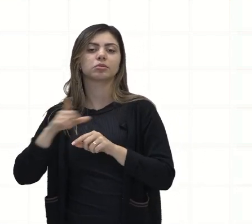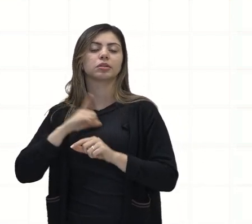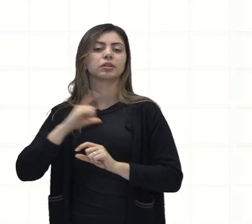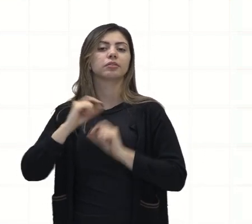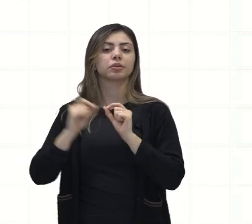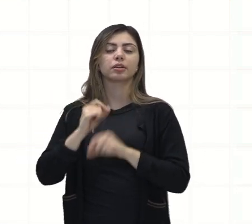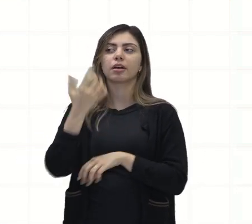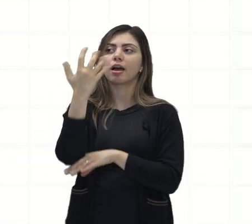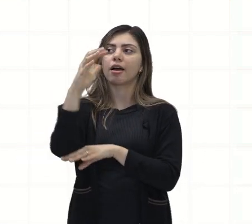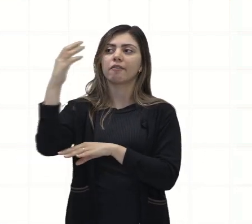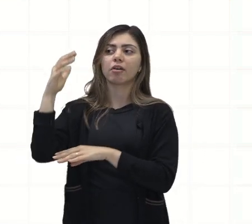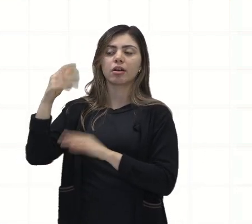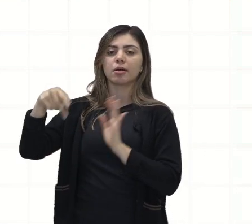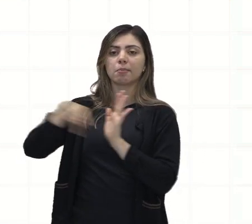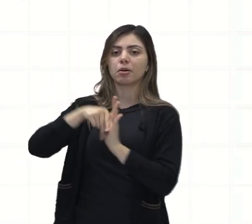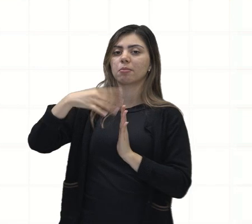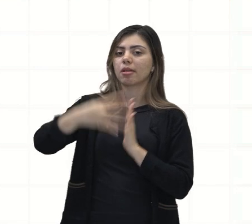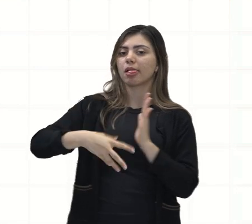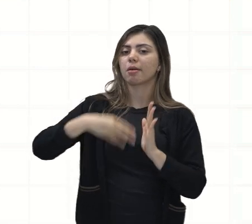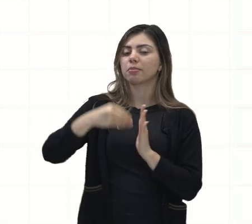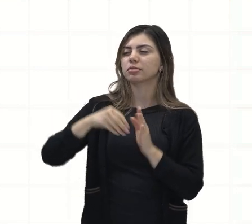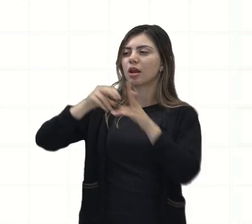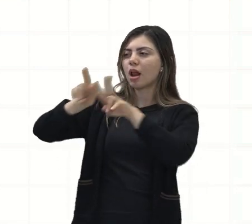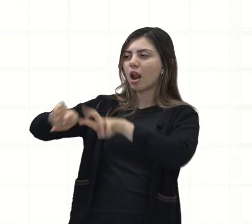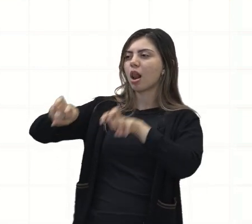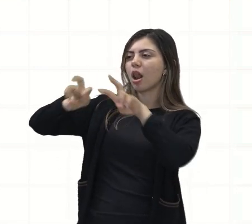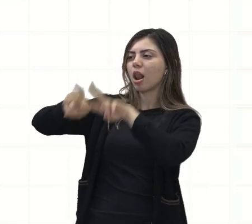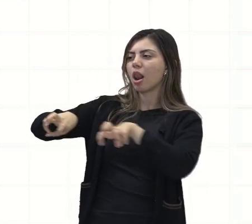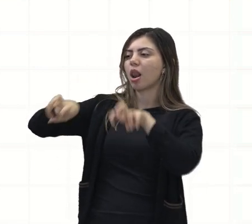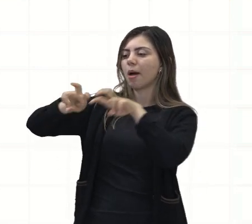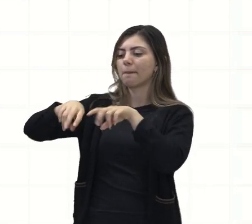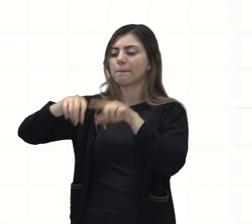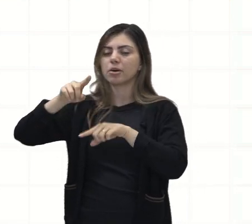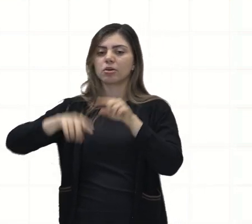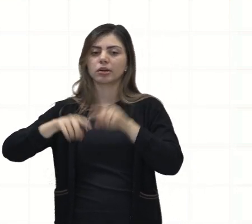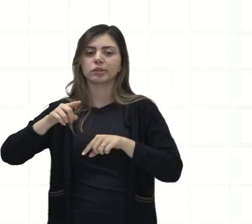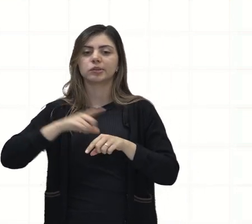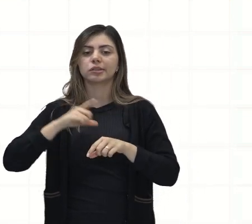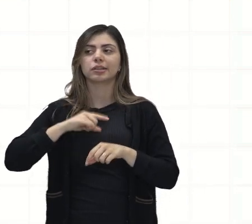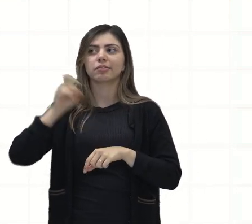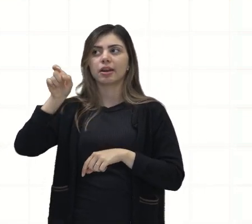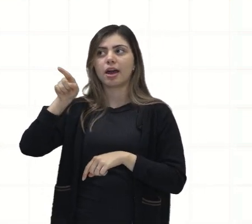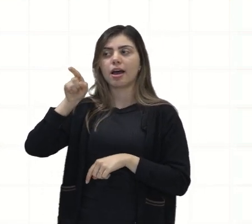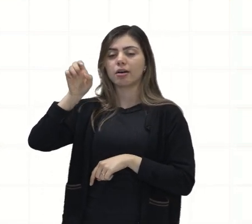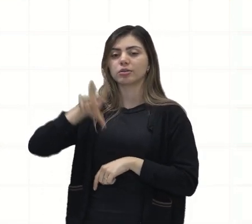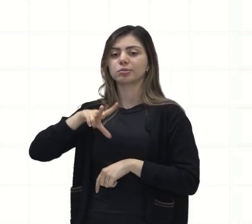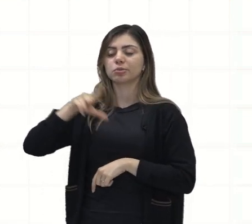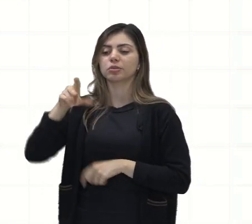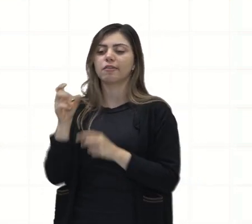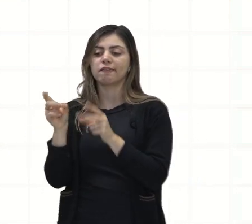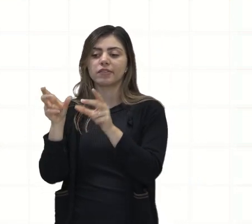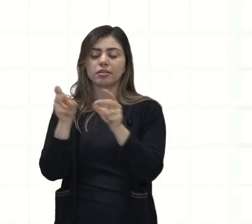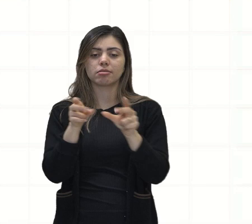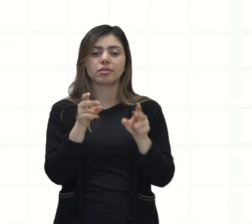principalmente da floresta amazônica e que foram comercializados pelos portugueses durante o